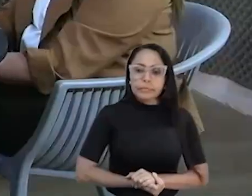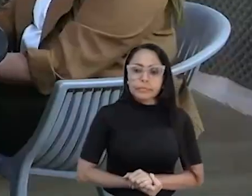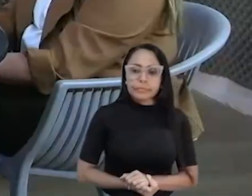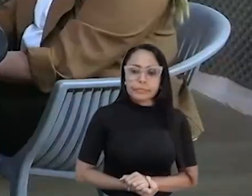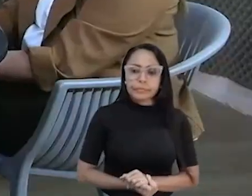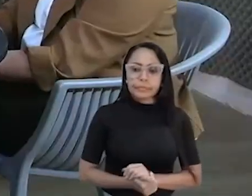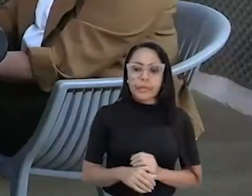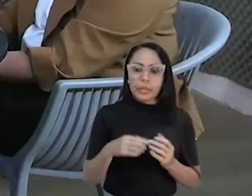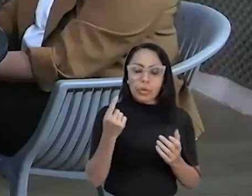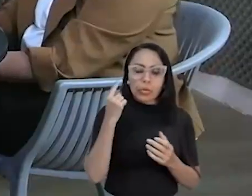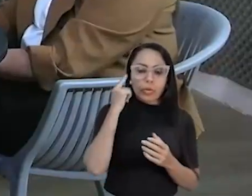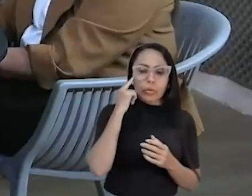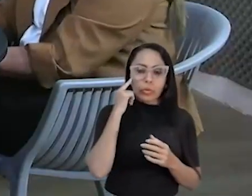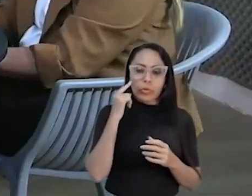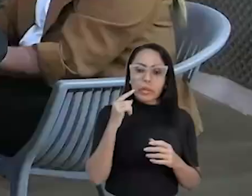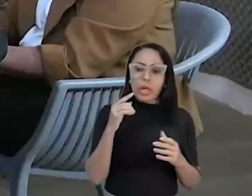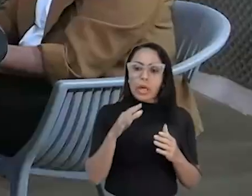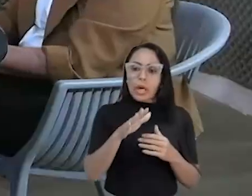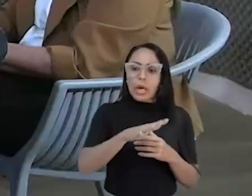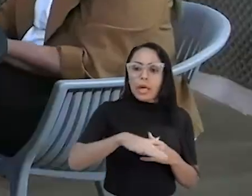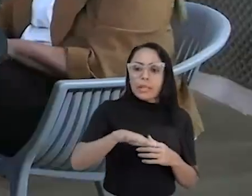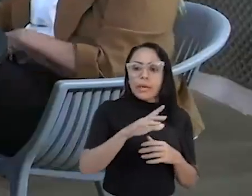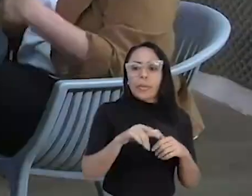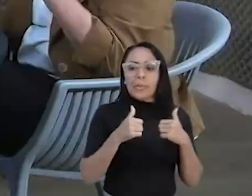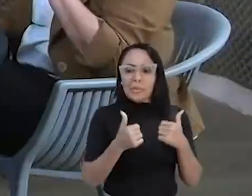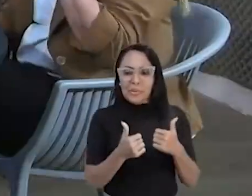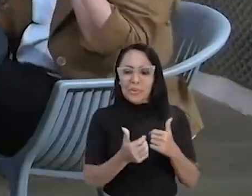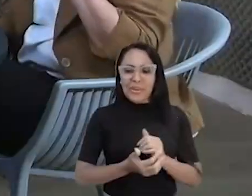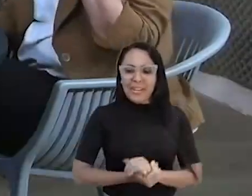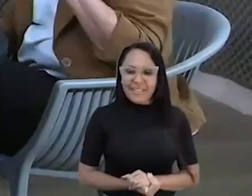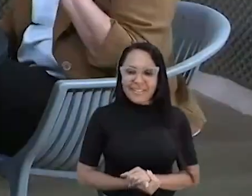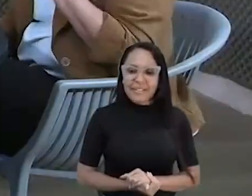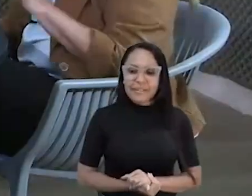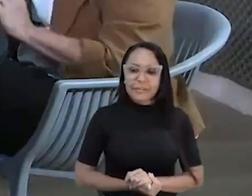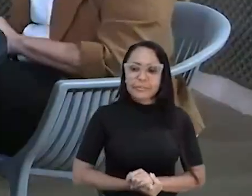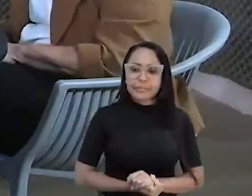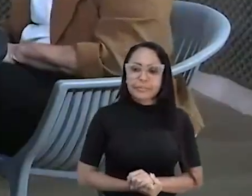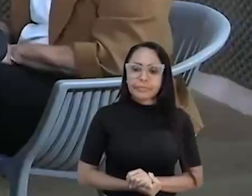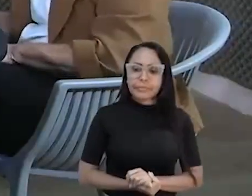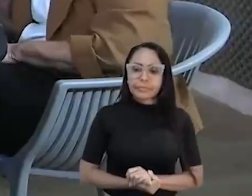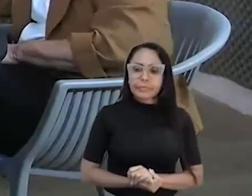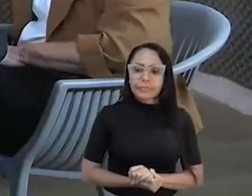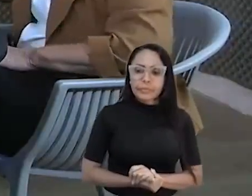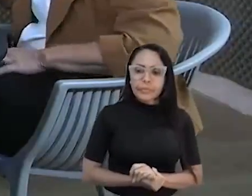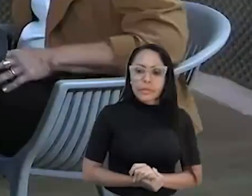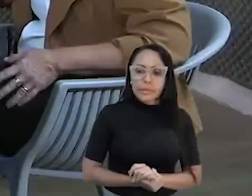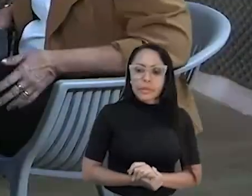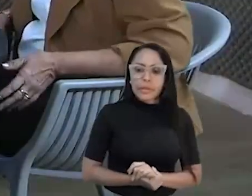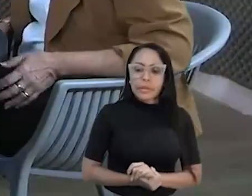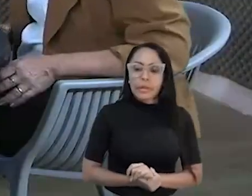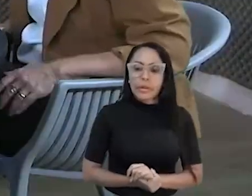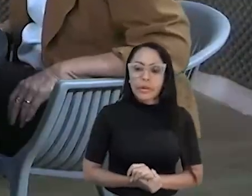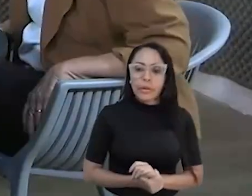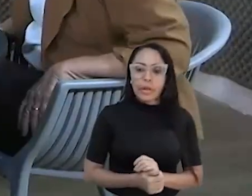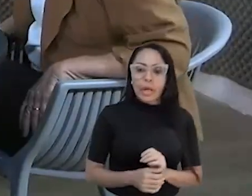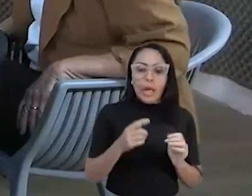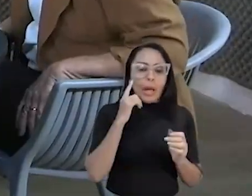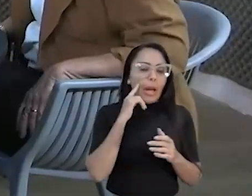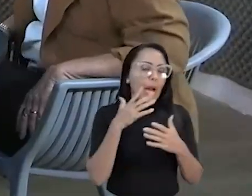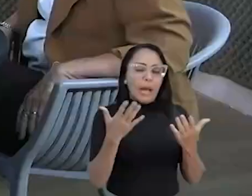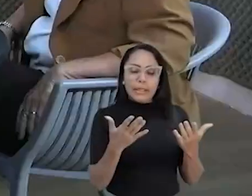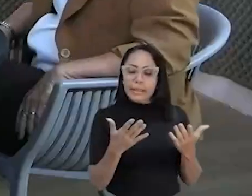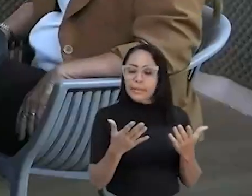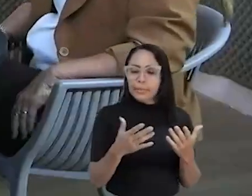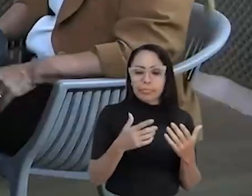tiver dúvida, continue em frente. Em algum momento. Você vai chegar em algum lugar. Vai chegar em algum lugar. Não voga, né?